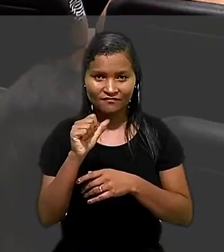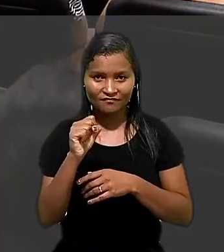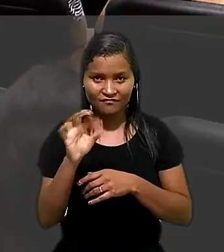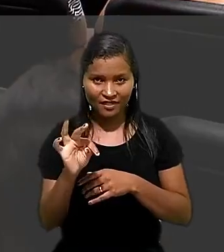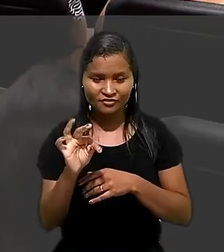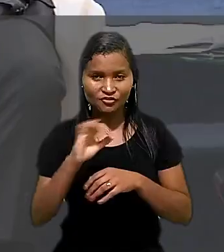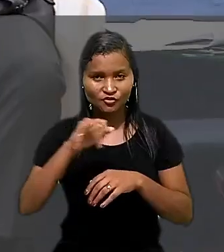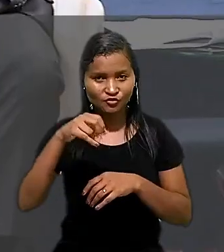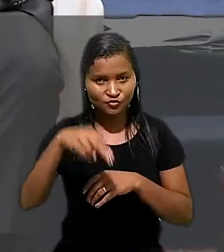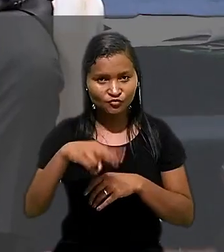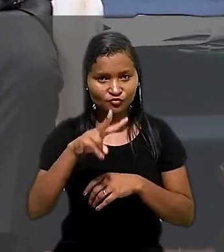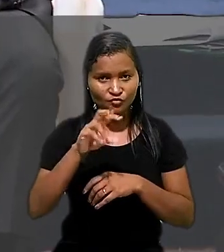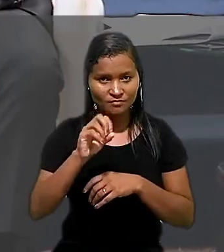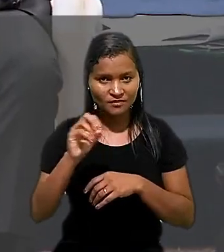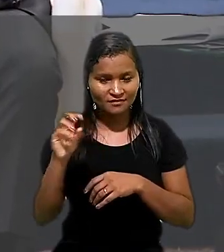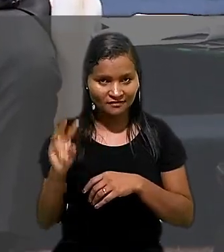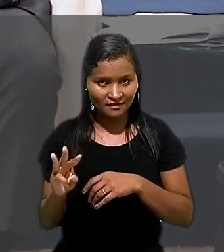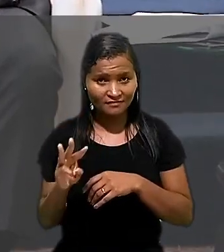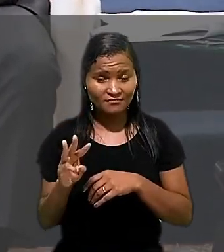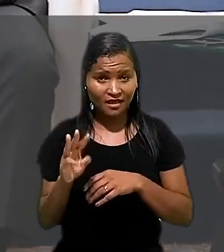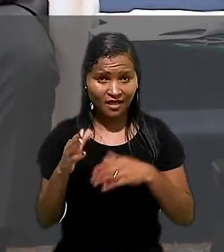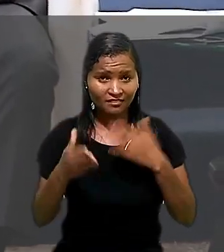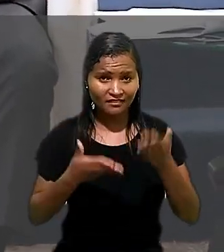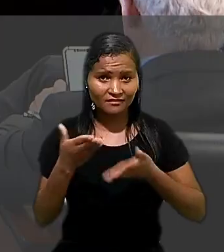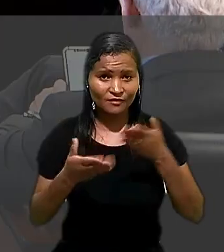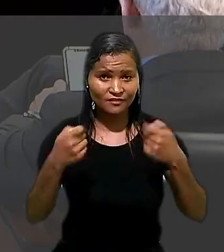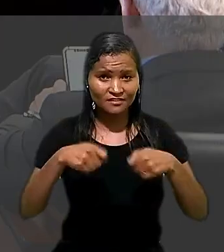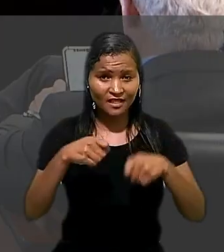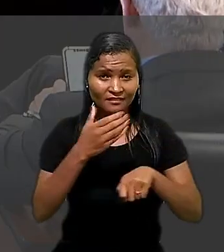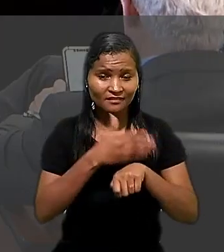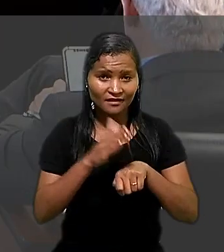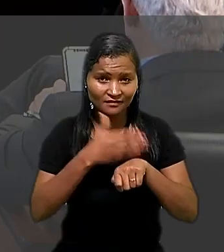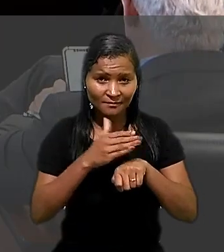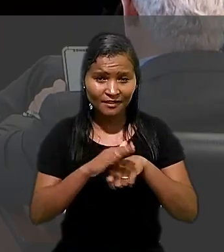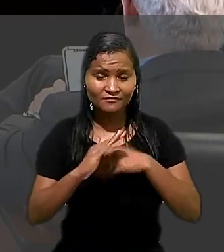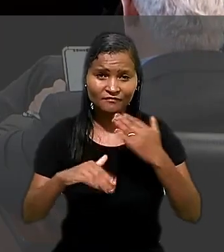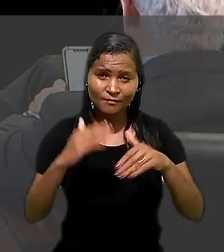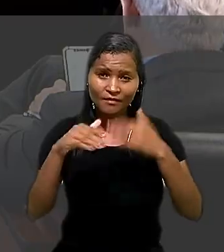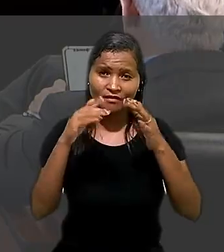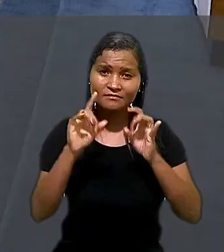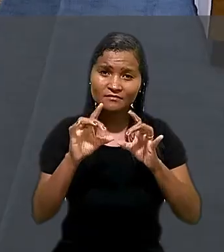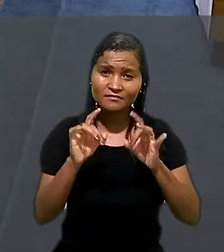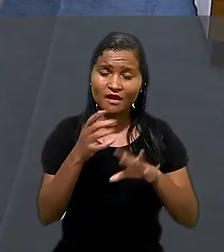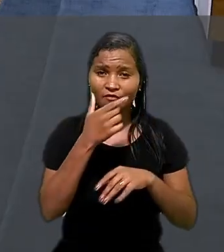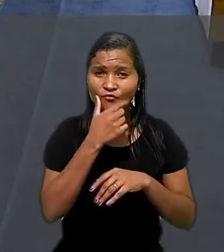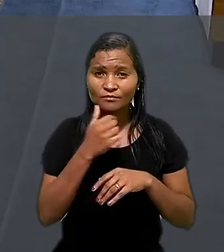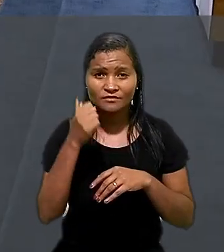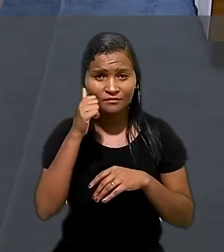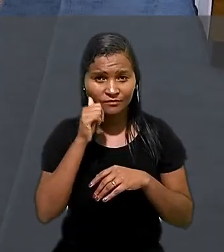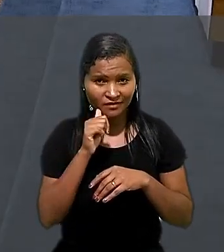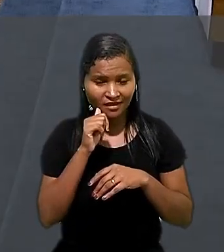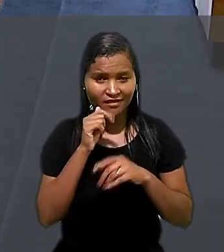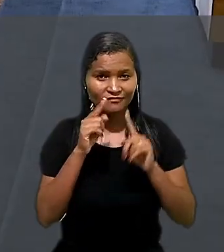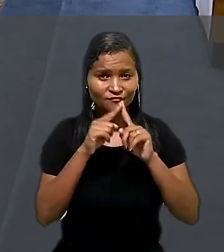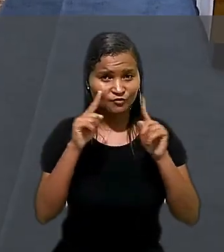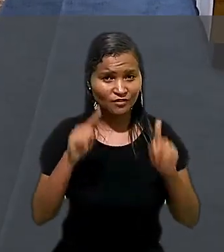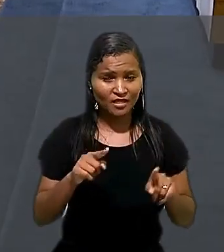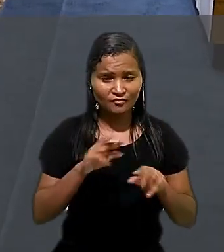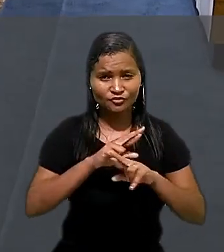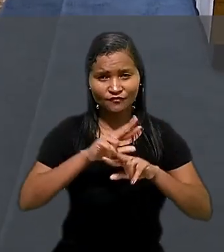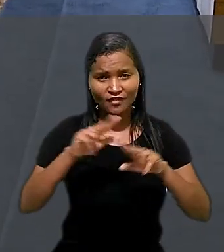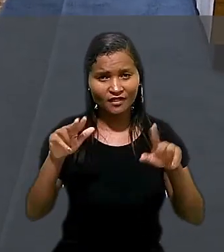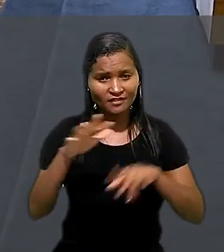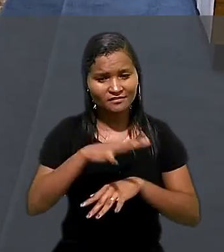de 2003, atendeu à necessidade de treinamento e desenvolvimento especializado de servidoras e servidores